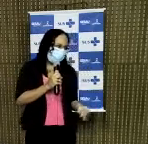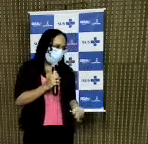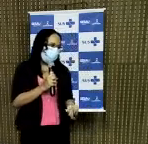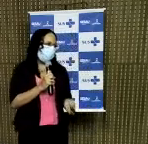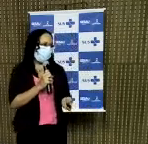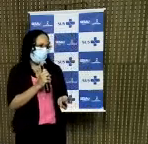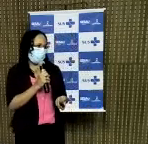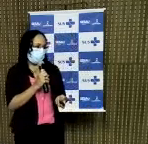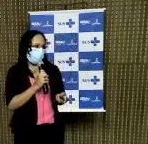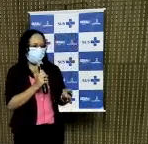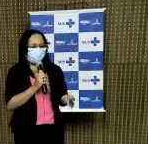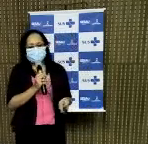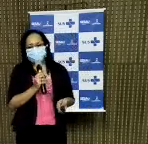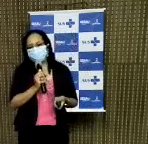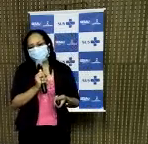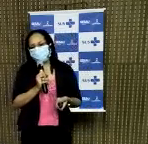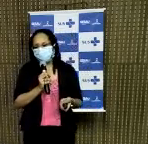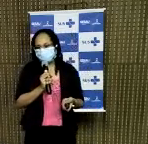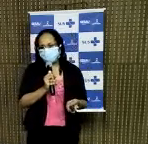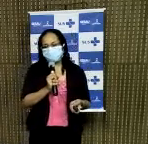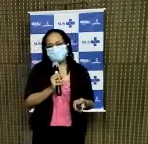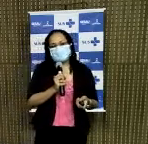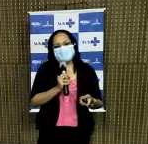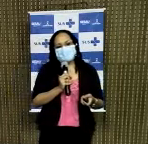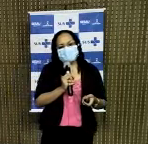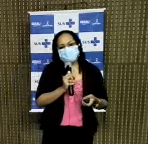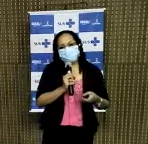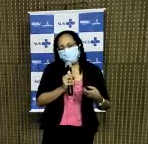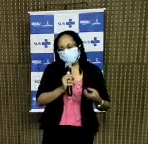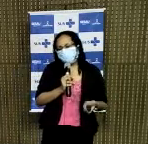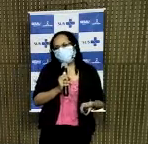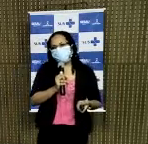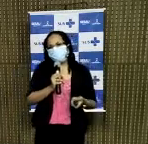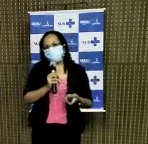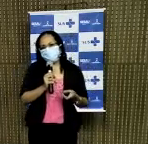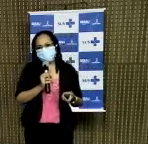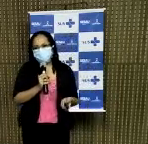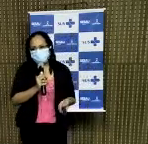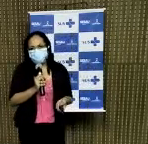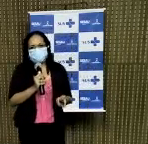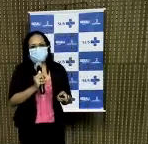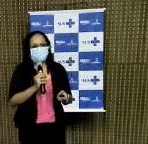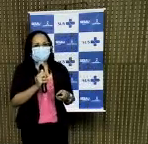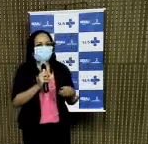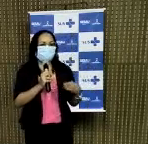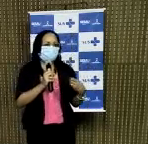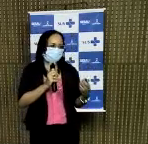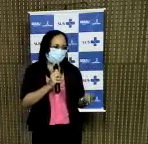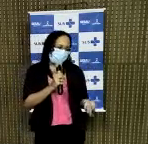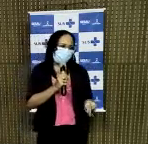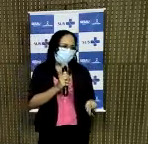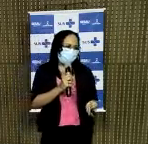acabaram dificultando o nosso trabalho dentro da unidade. Principalmente no que diz respeito à questão